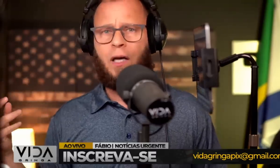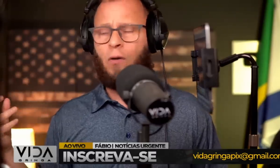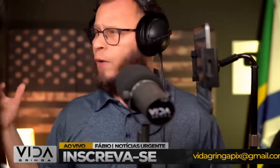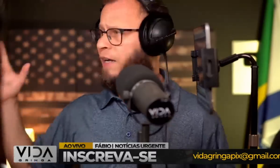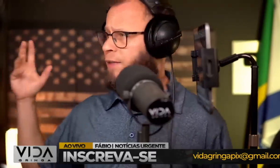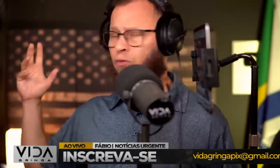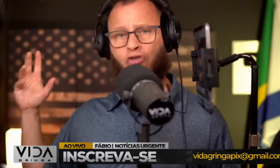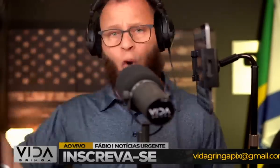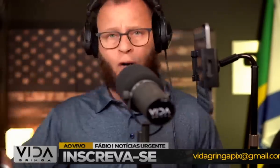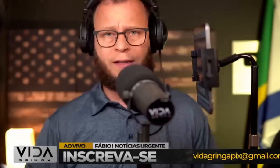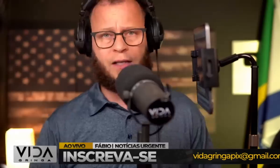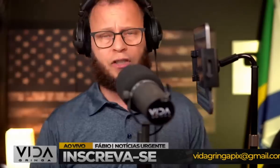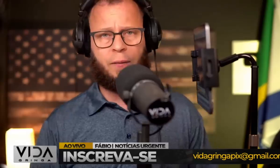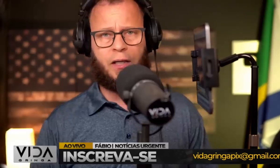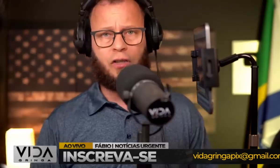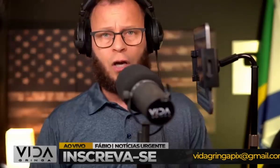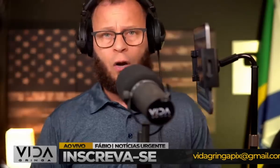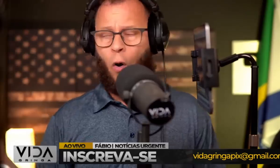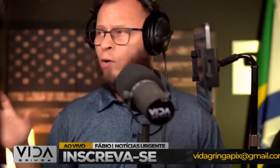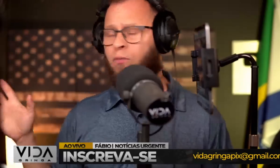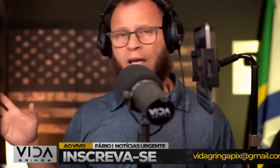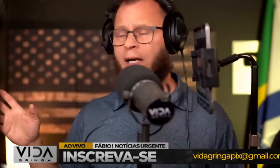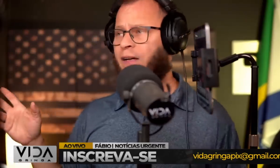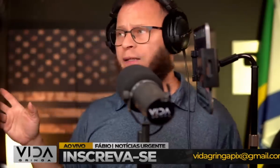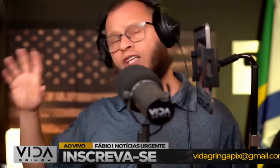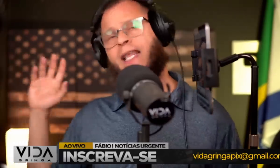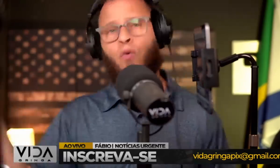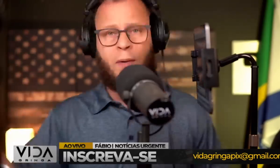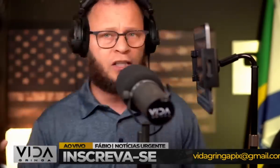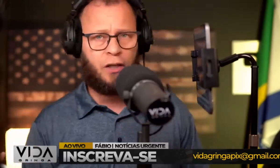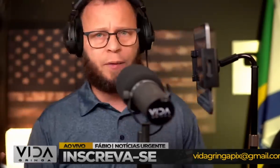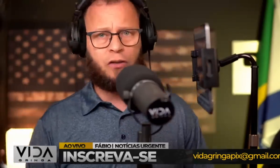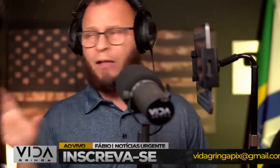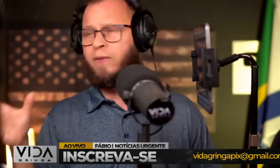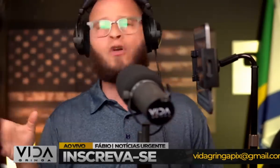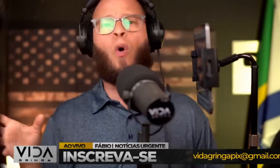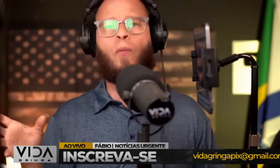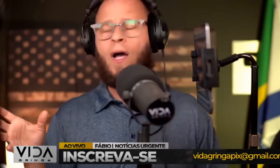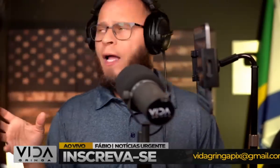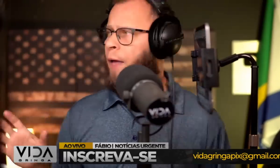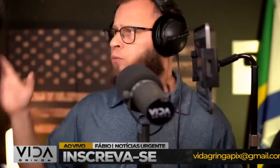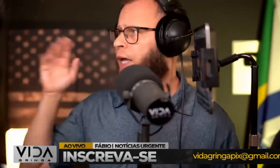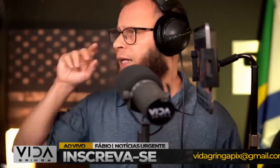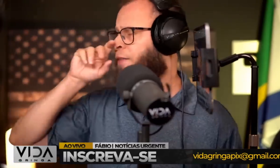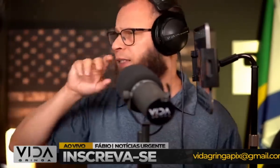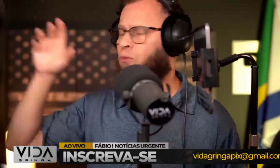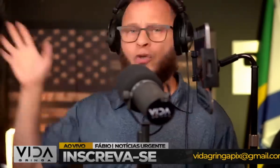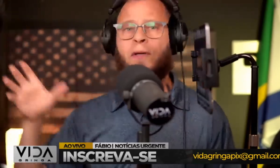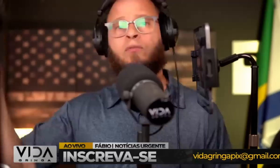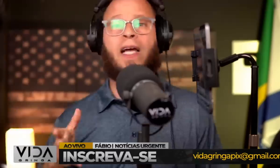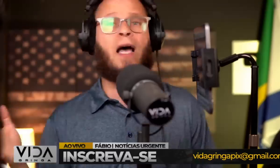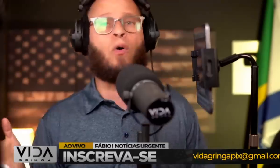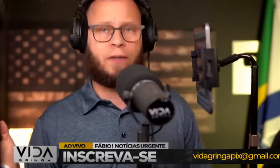eu tenho uma gravação de todas as câmeras ou não tenho a gravação de nenhuma das câmeras mas não tem como eu ter gravação